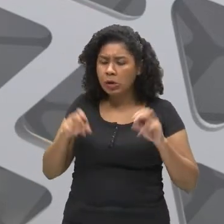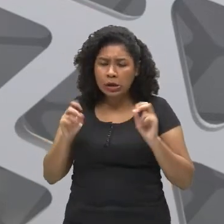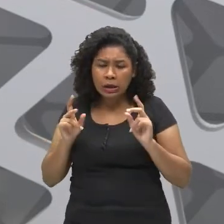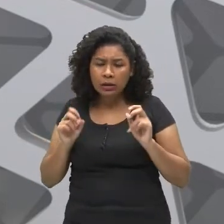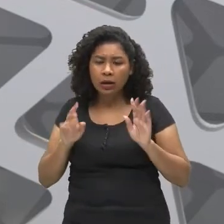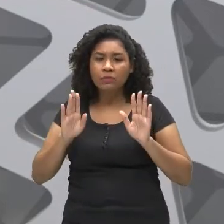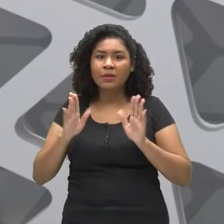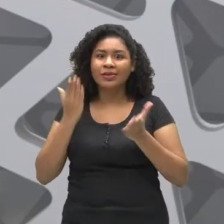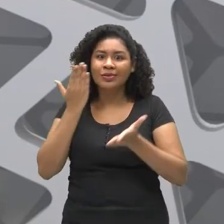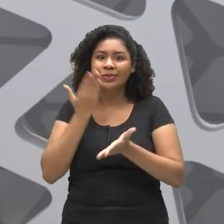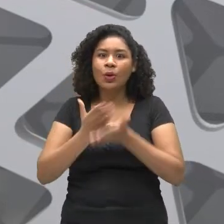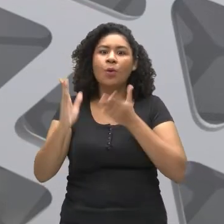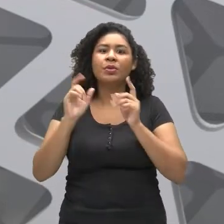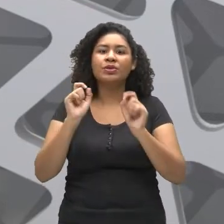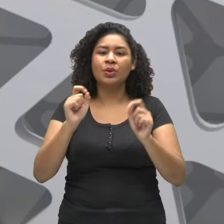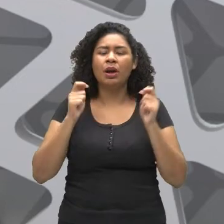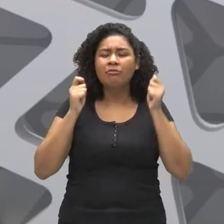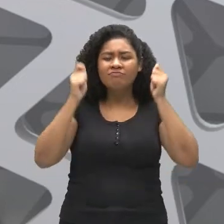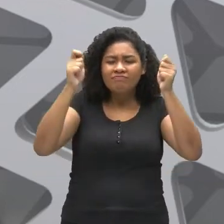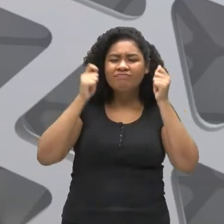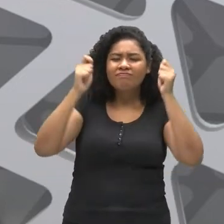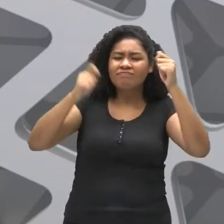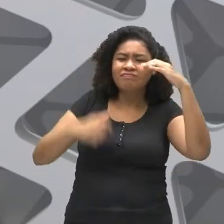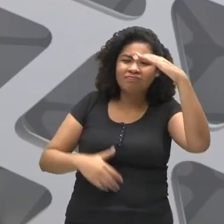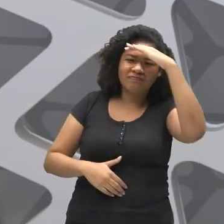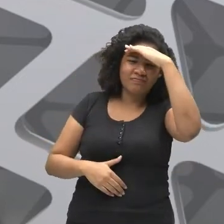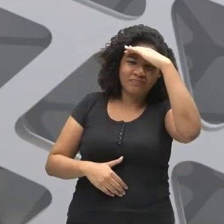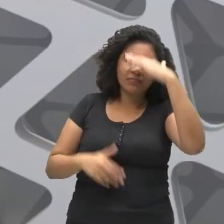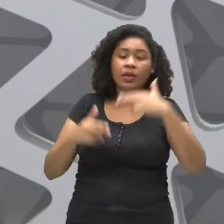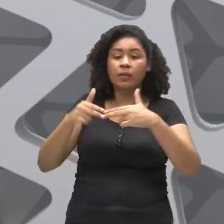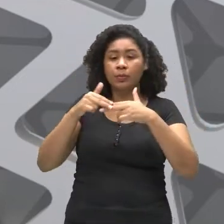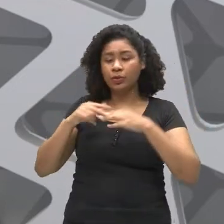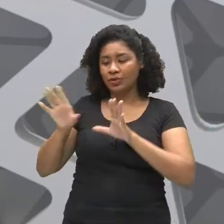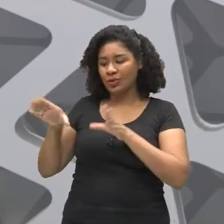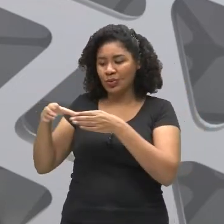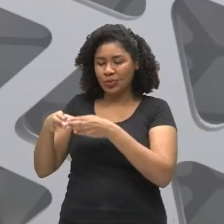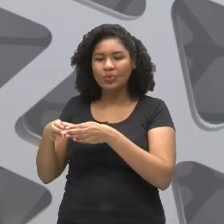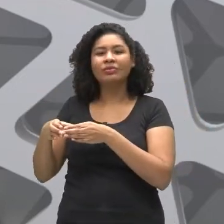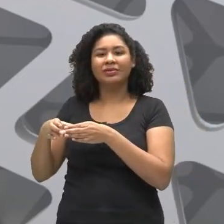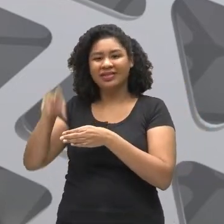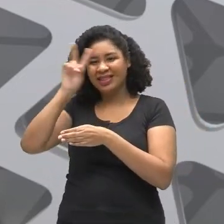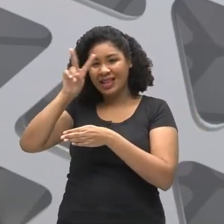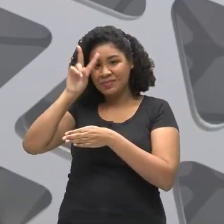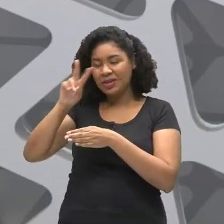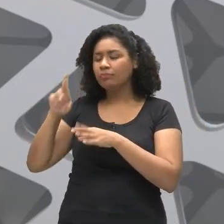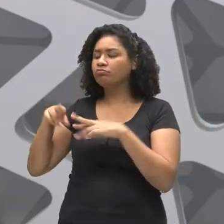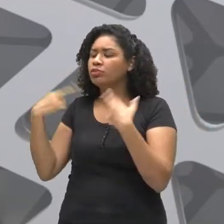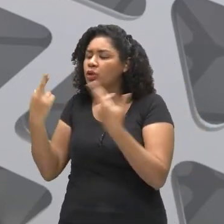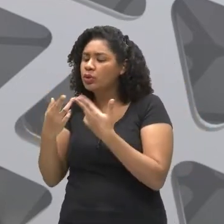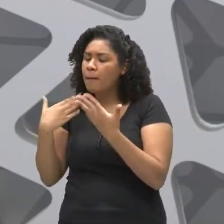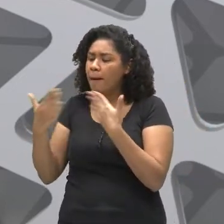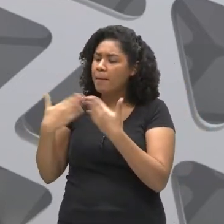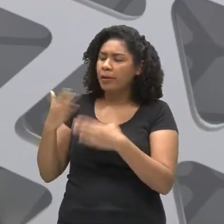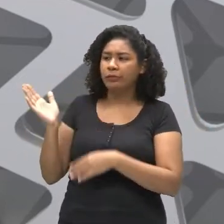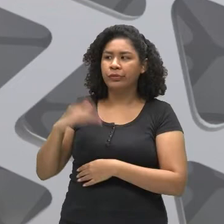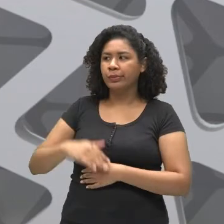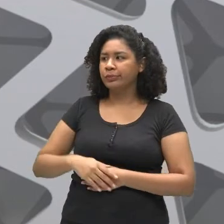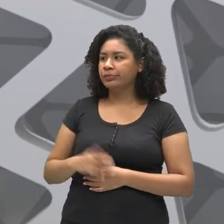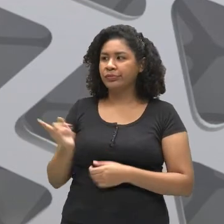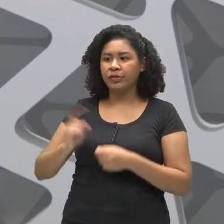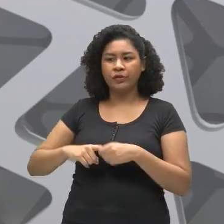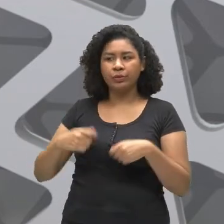veio a reforma. E com a reforma veio o Concílio de Trento. E lá no Concílio de Trento eles disseram, vamos resgatar aí o